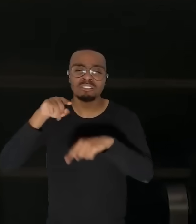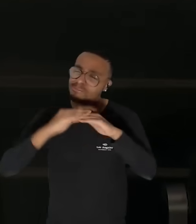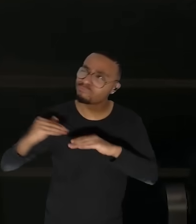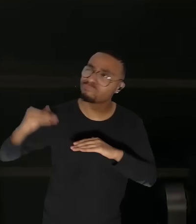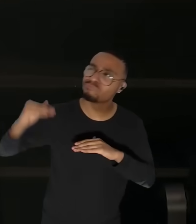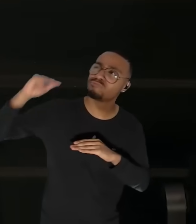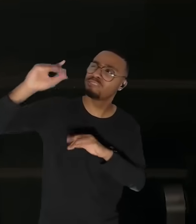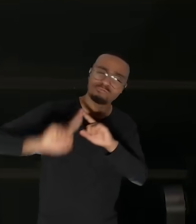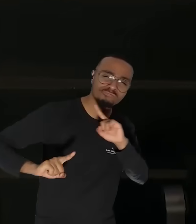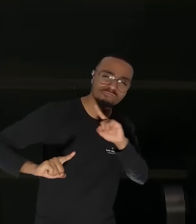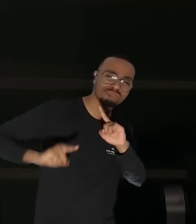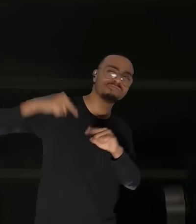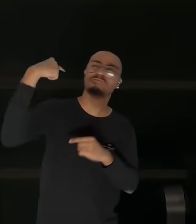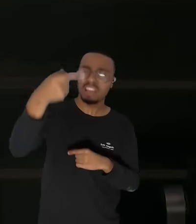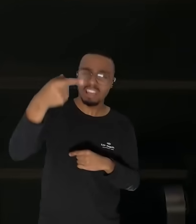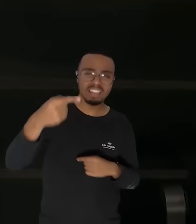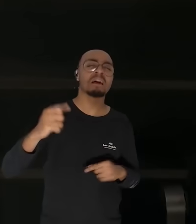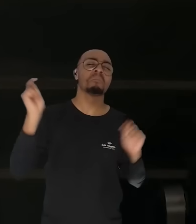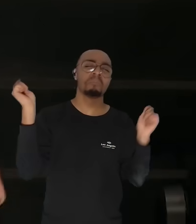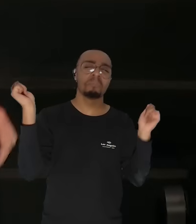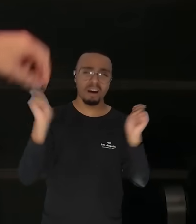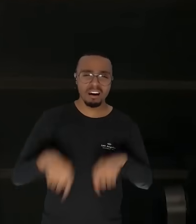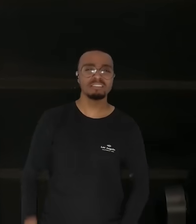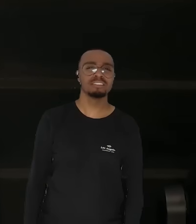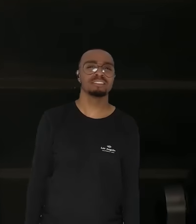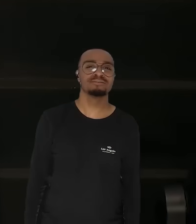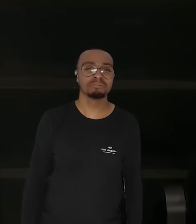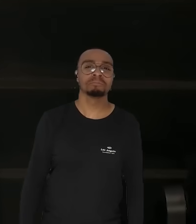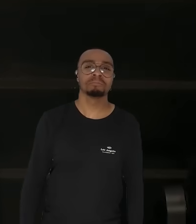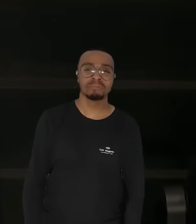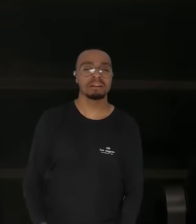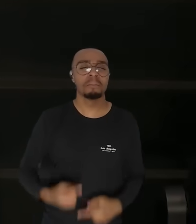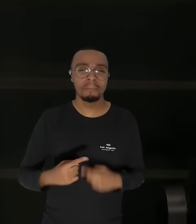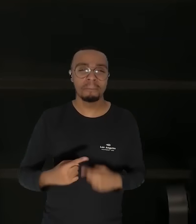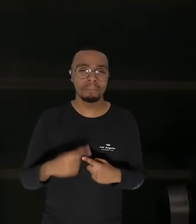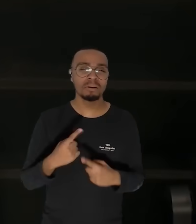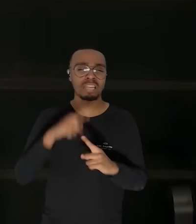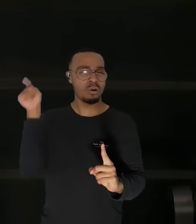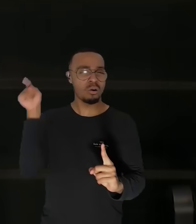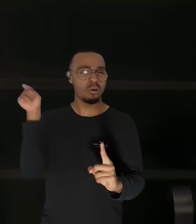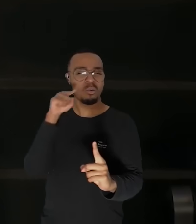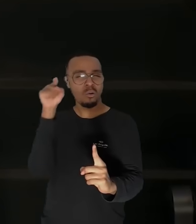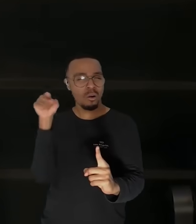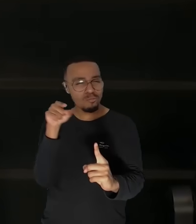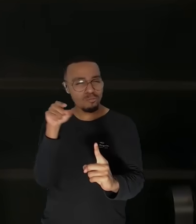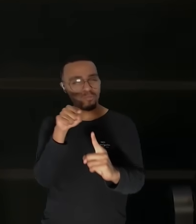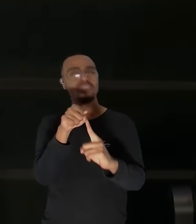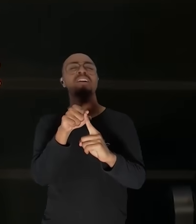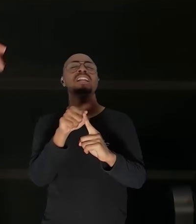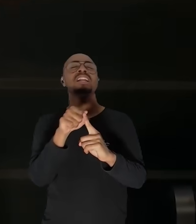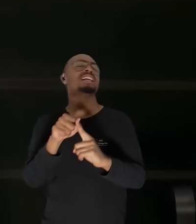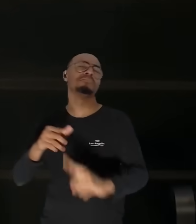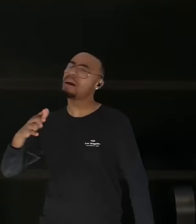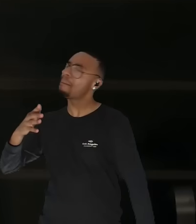para você, esse vento só está aí porque do outro lado da praia, lá baixo,